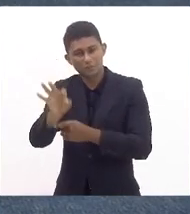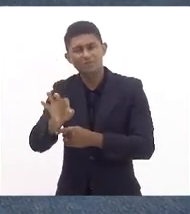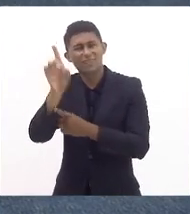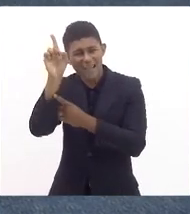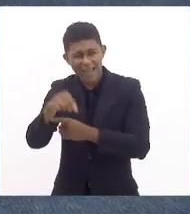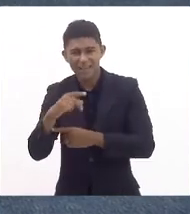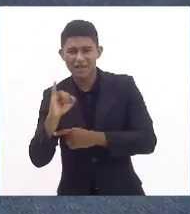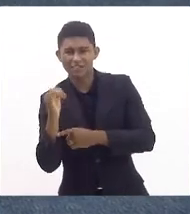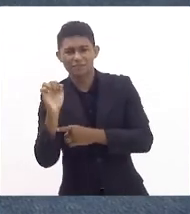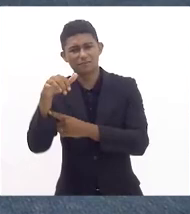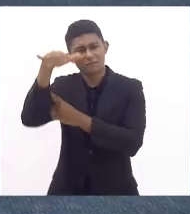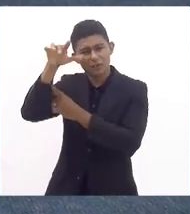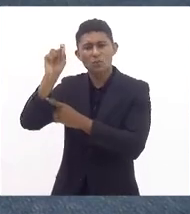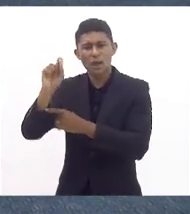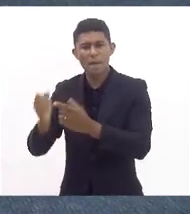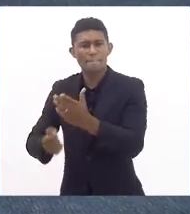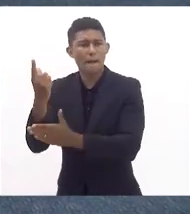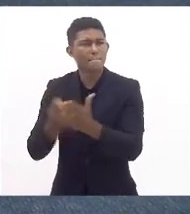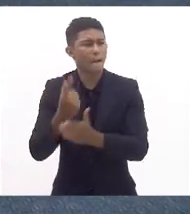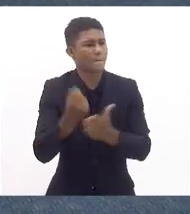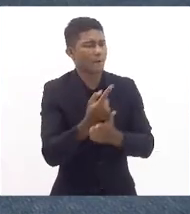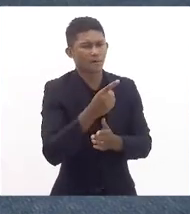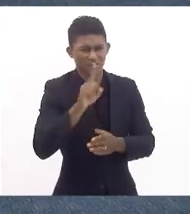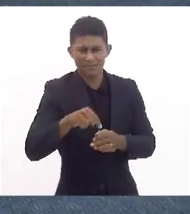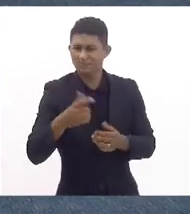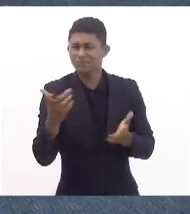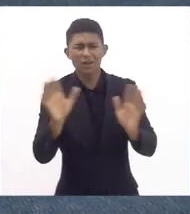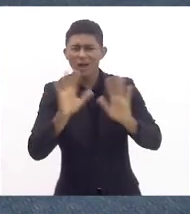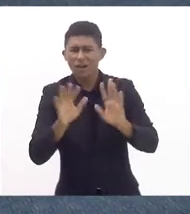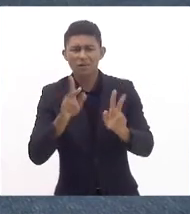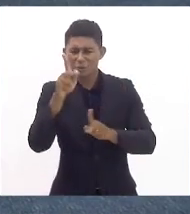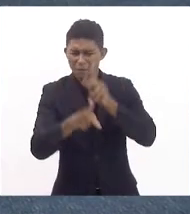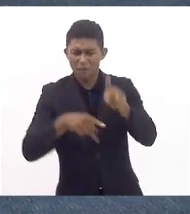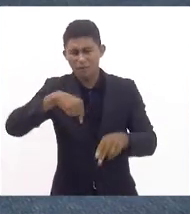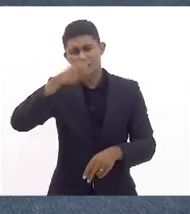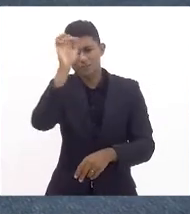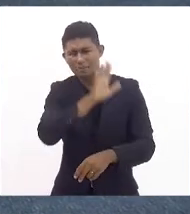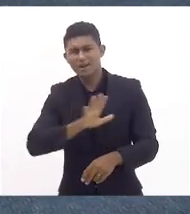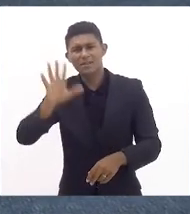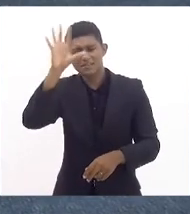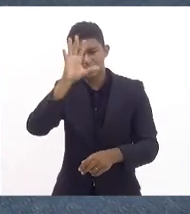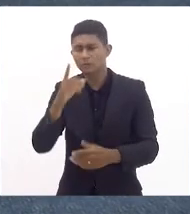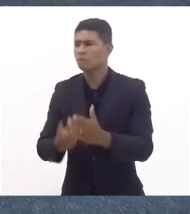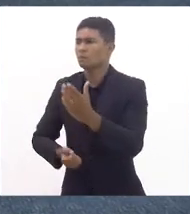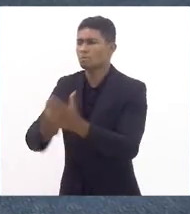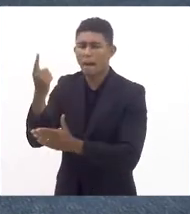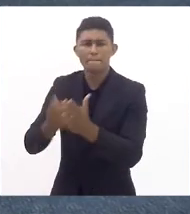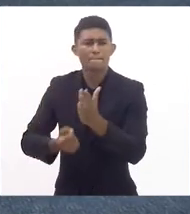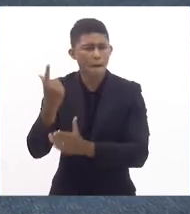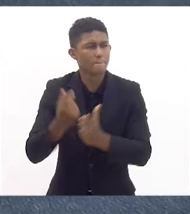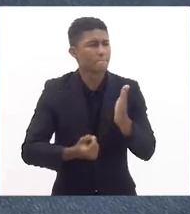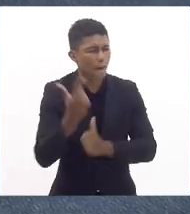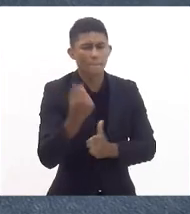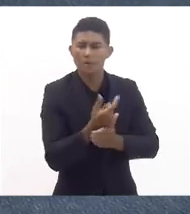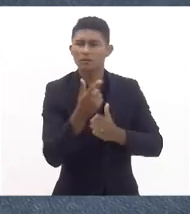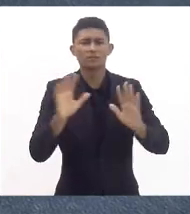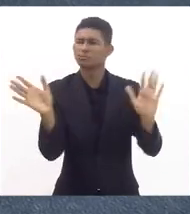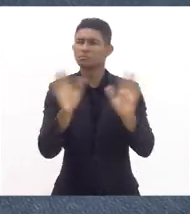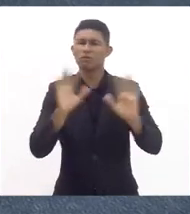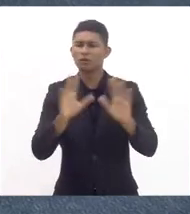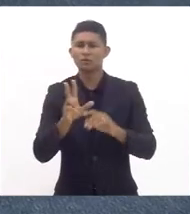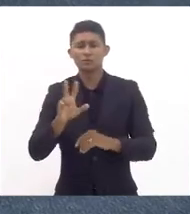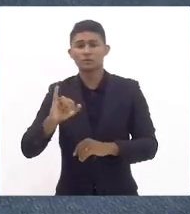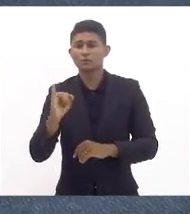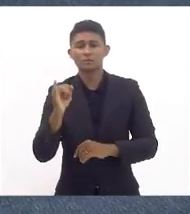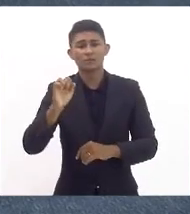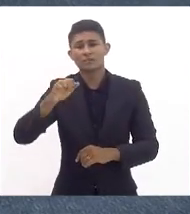não tem... o povo brasileiro não está indo ali comprar algo que ele pudesse esperar. A nossa inflação é